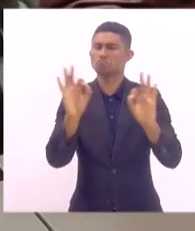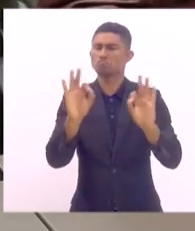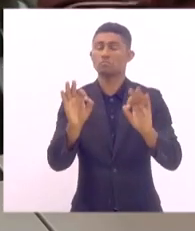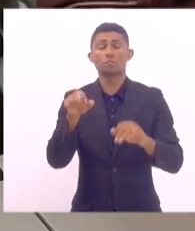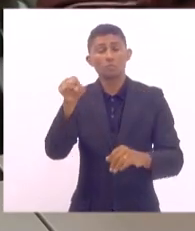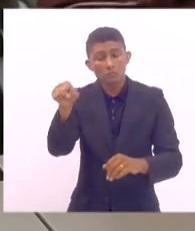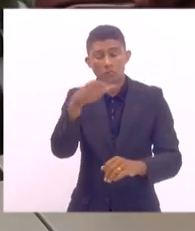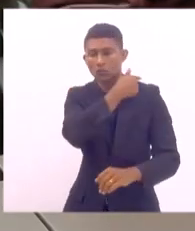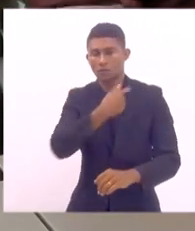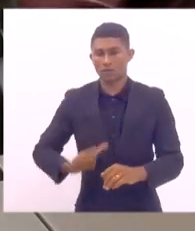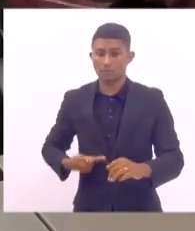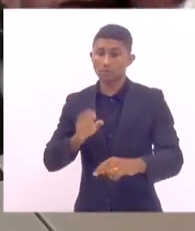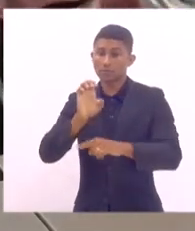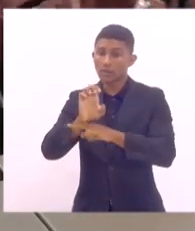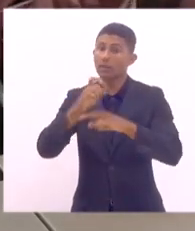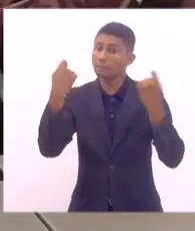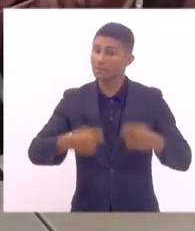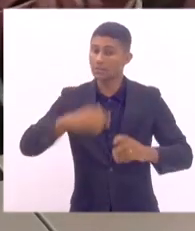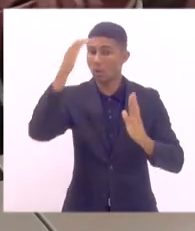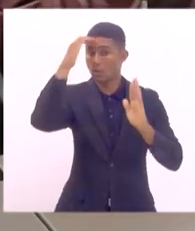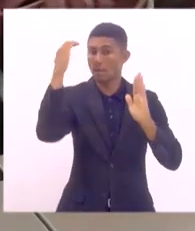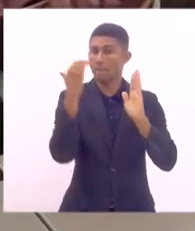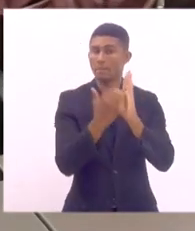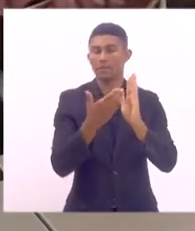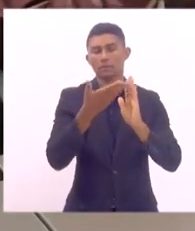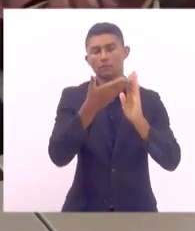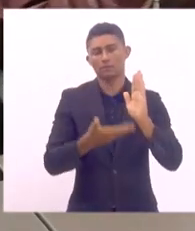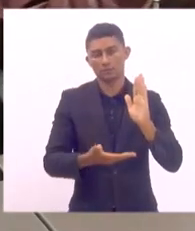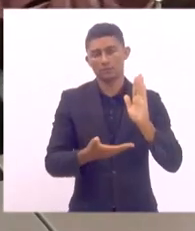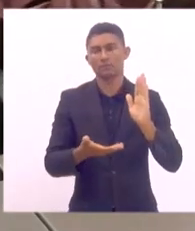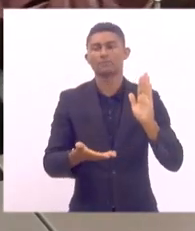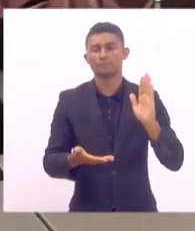medida provisória que deve ser